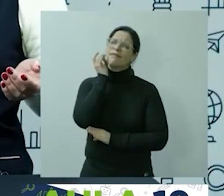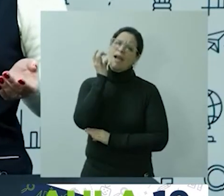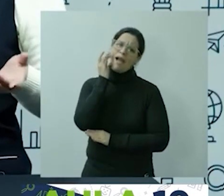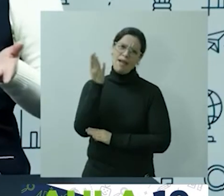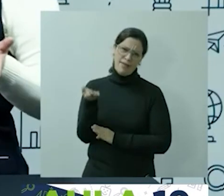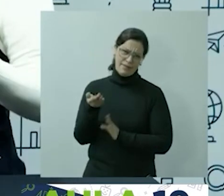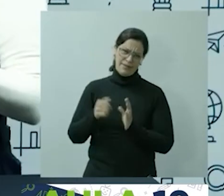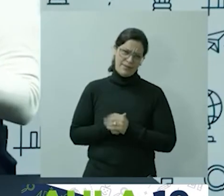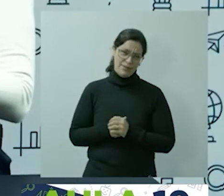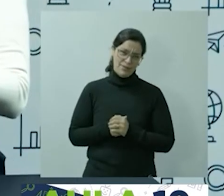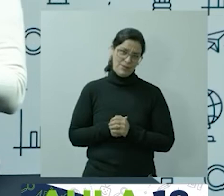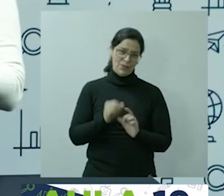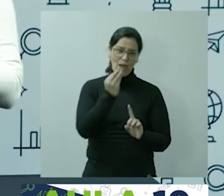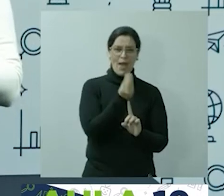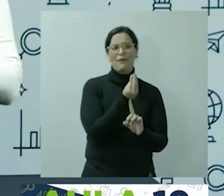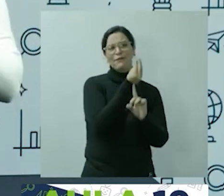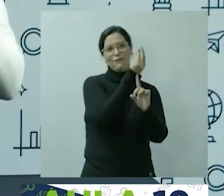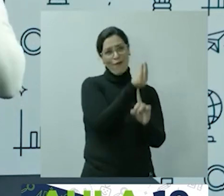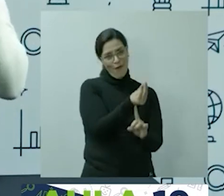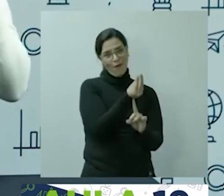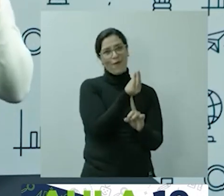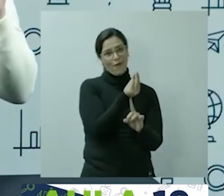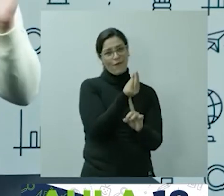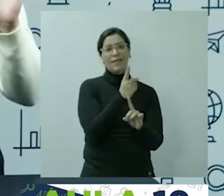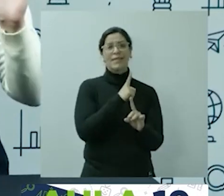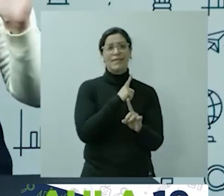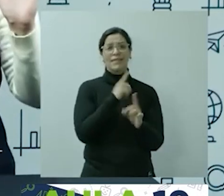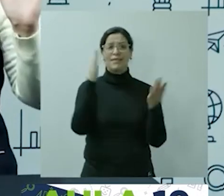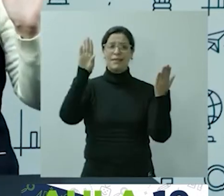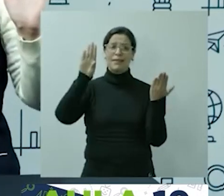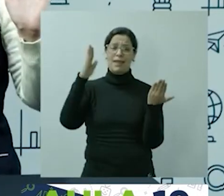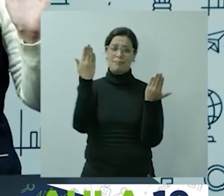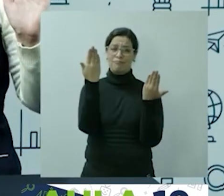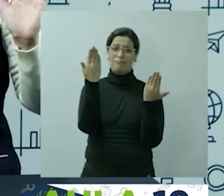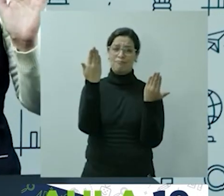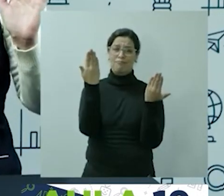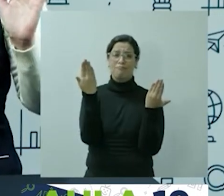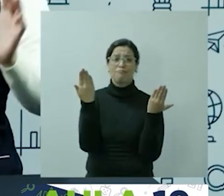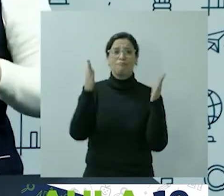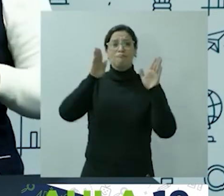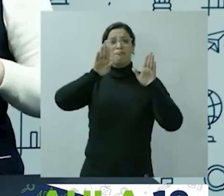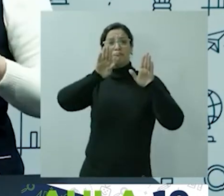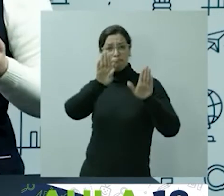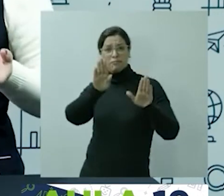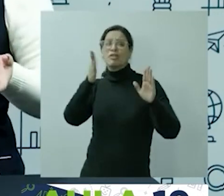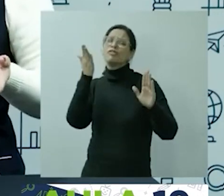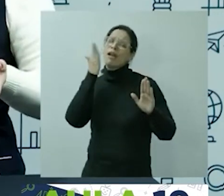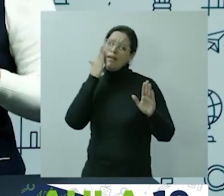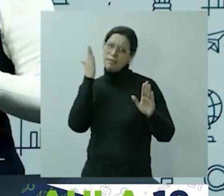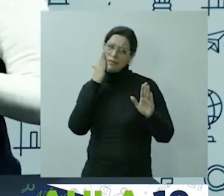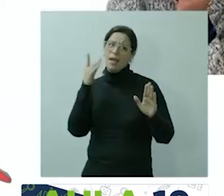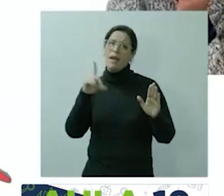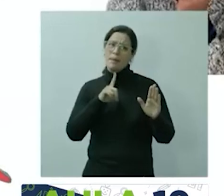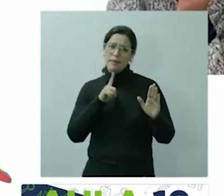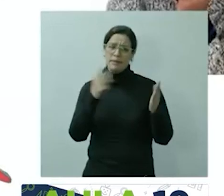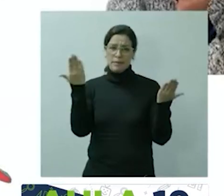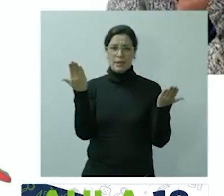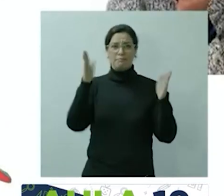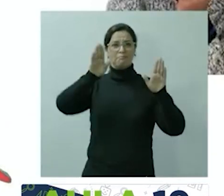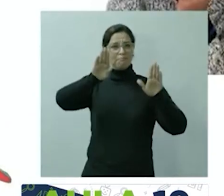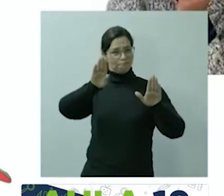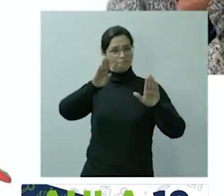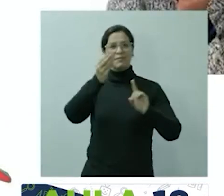fácil. A rosa. E nós temos ali duas cartas. Então, nós já sabemos que a